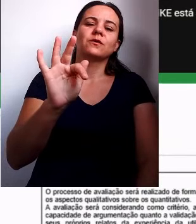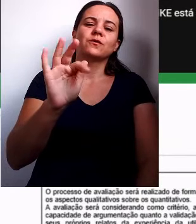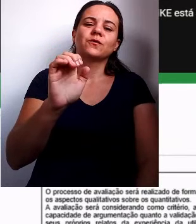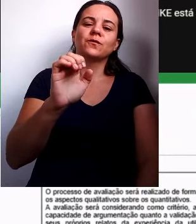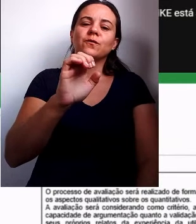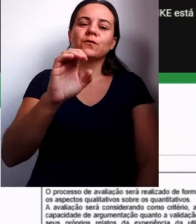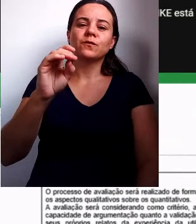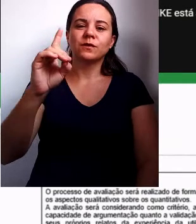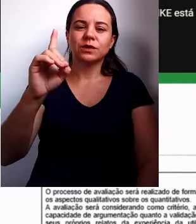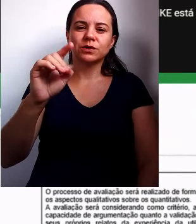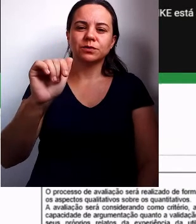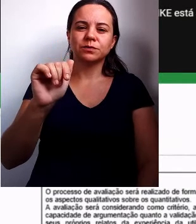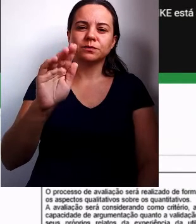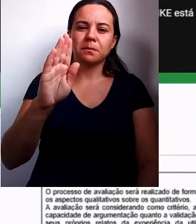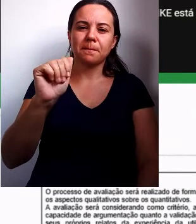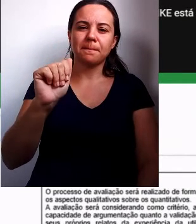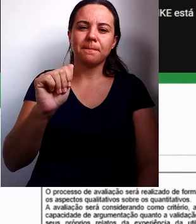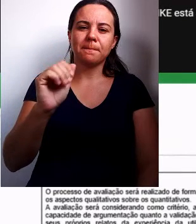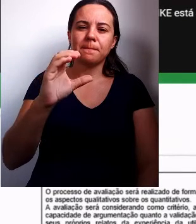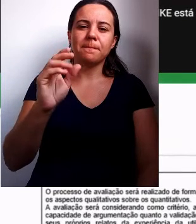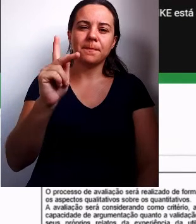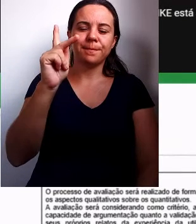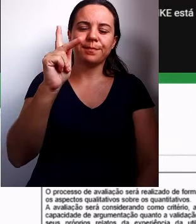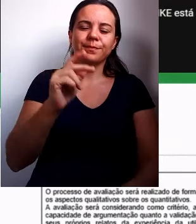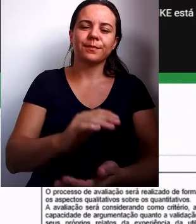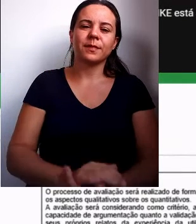aplicativo nos retornou.